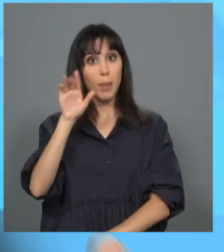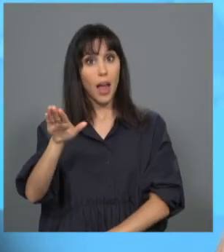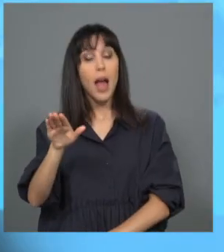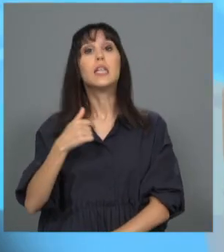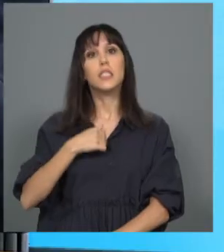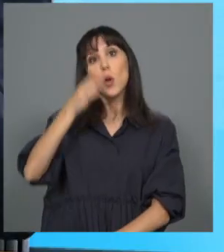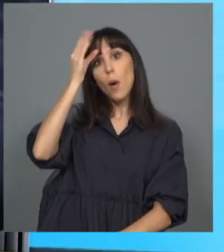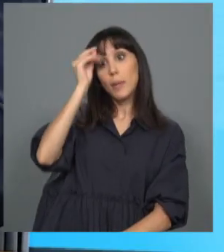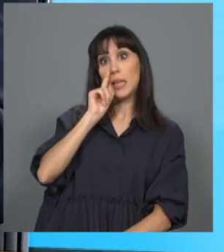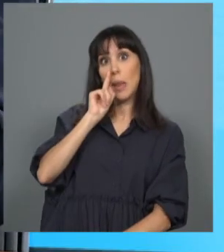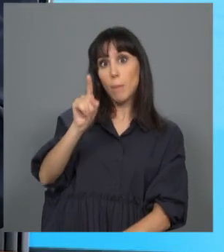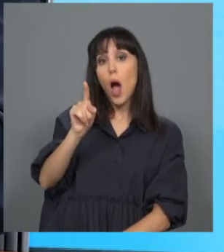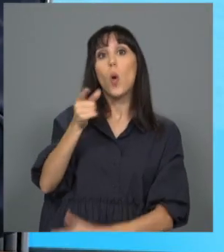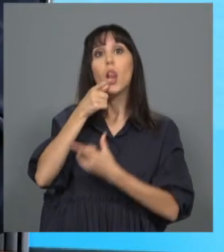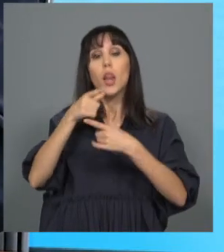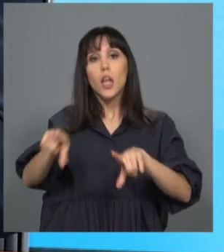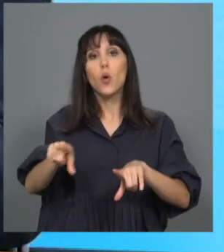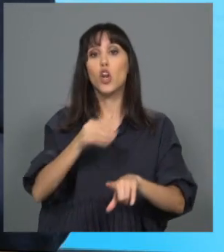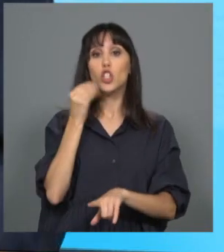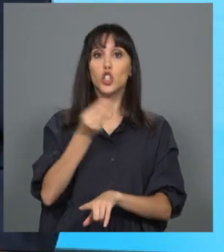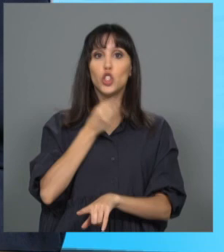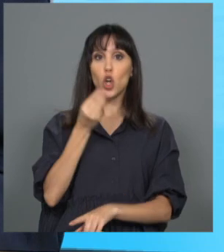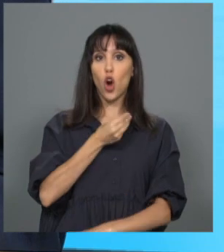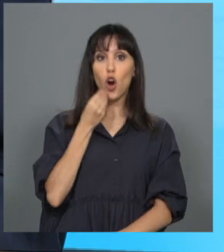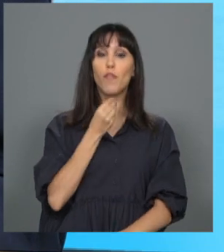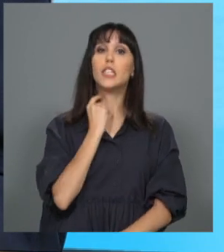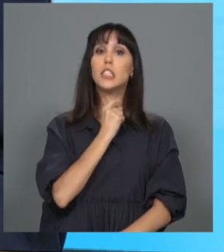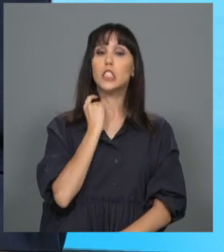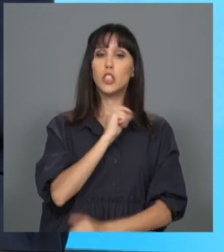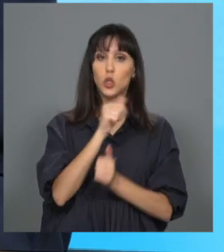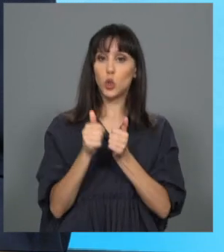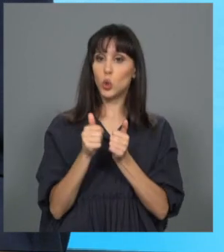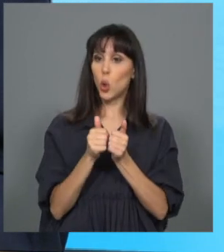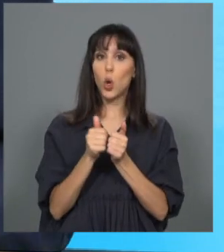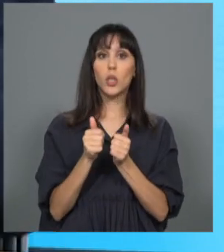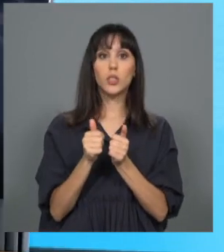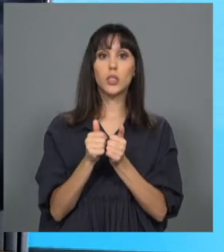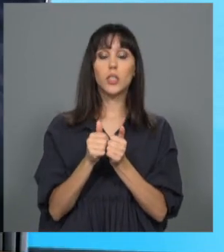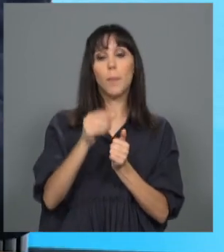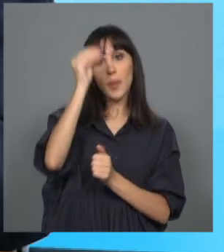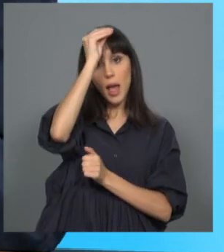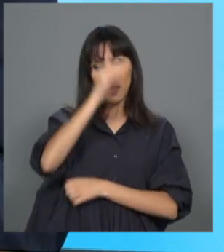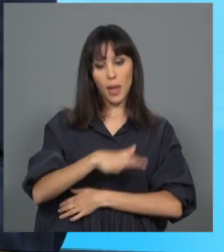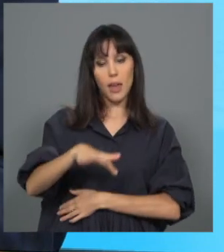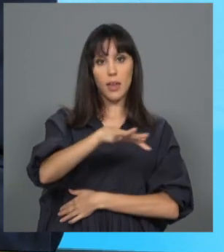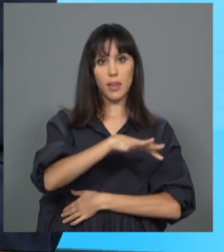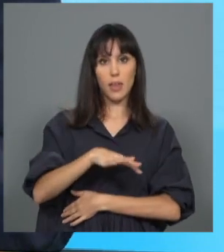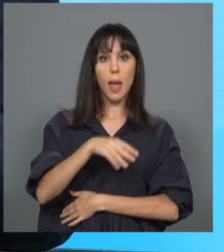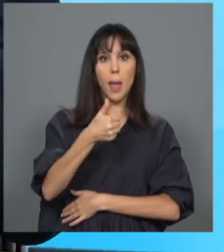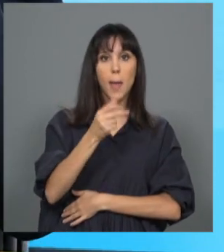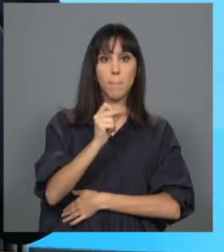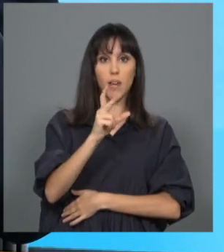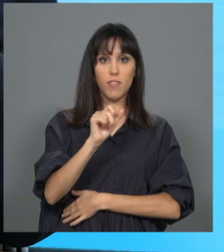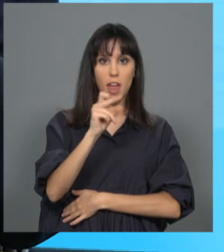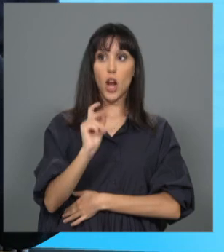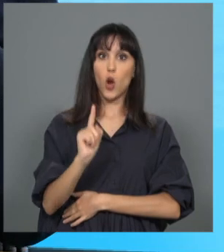o alemão, um jovem sacerdote, de pároco de uma aldeia no norte da Baviera, e